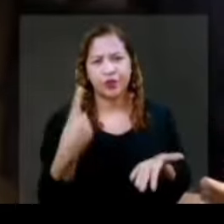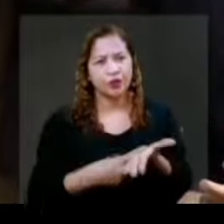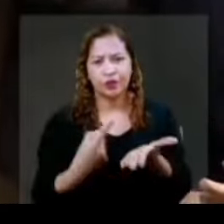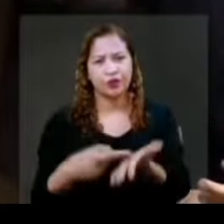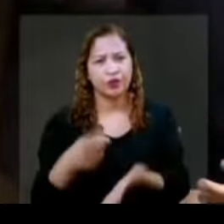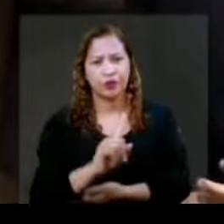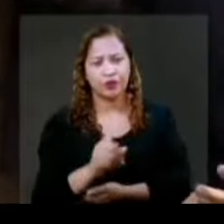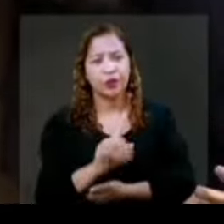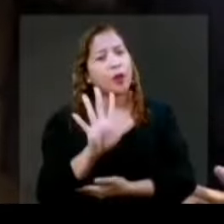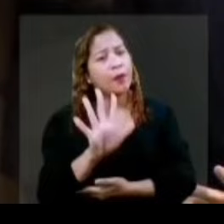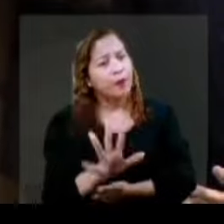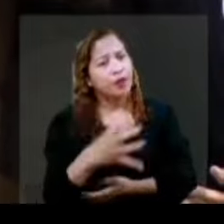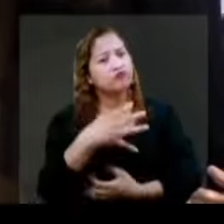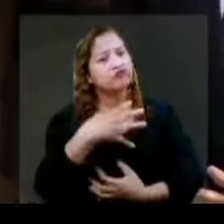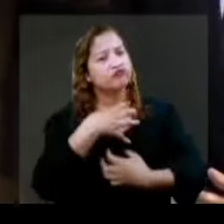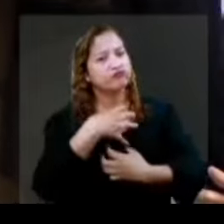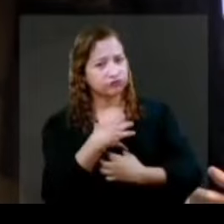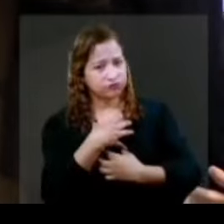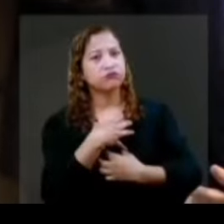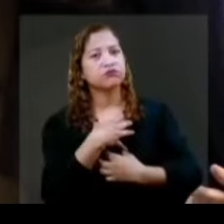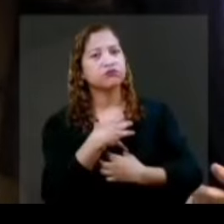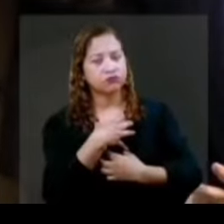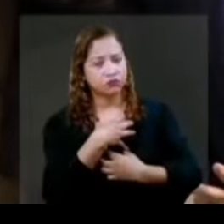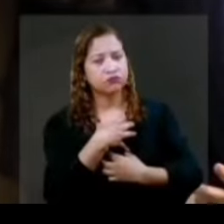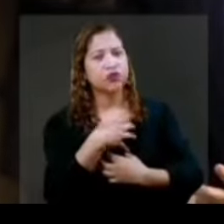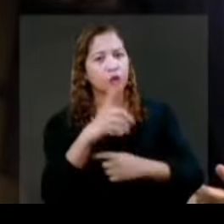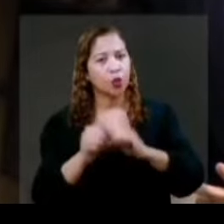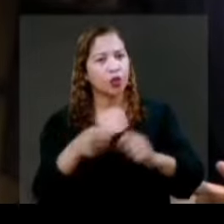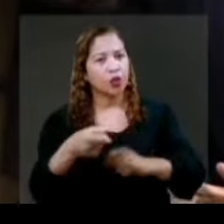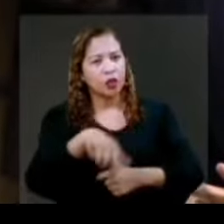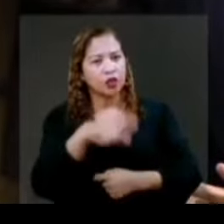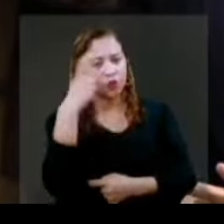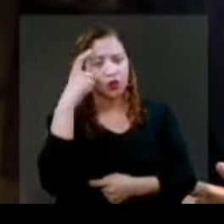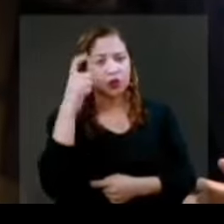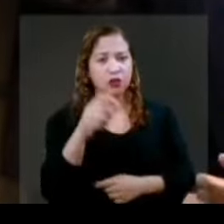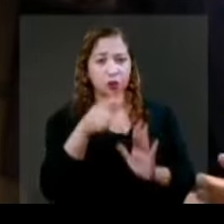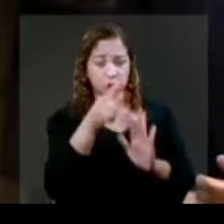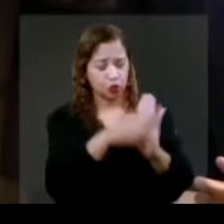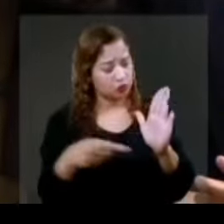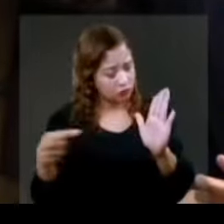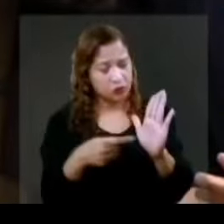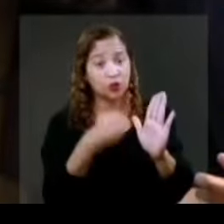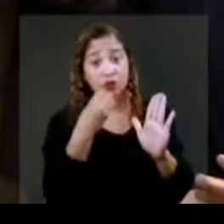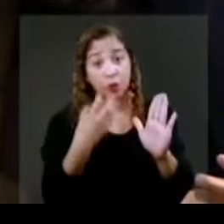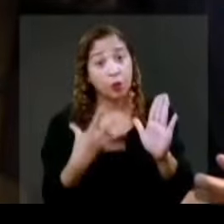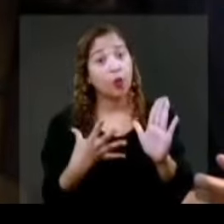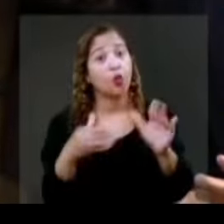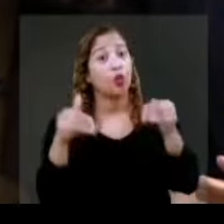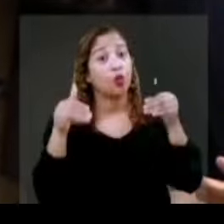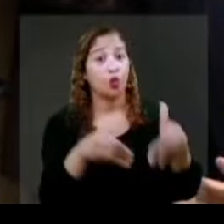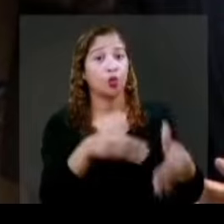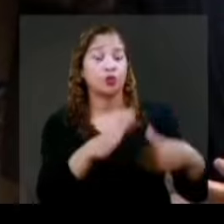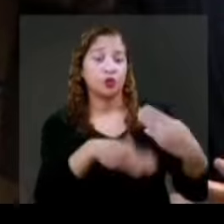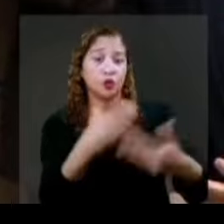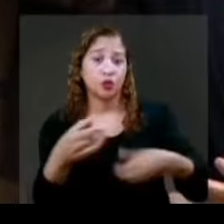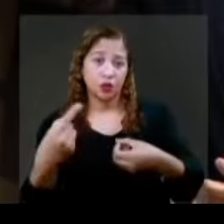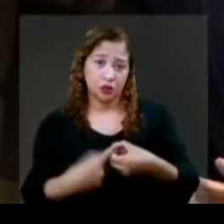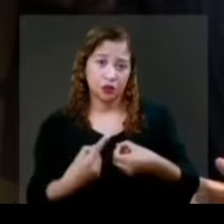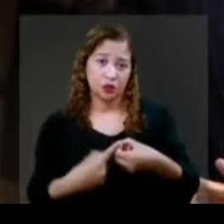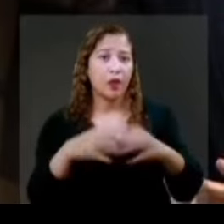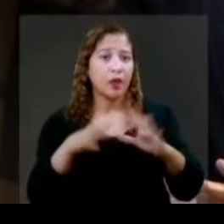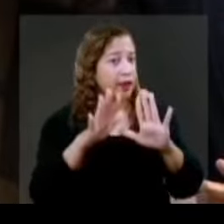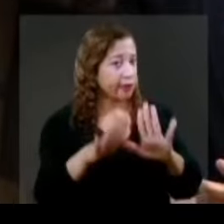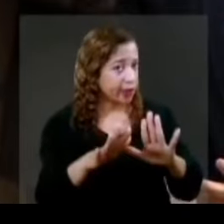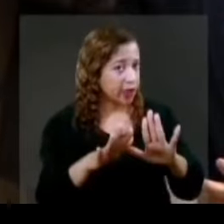de que esses projetos são bons para a cidade. Eu espero só que os vereadores aqui, que vão votar, que irão